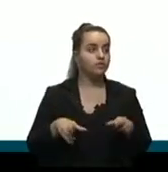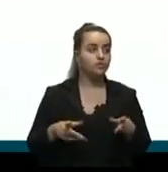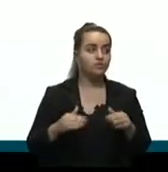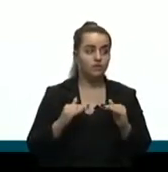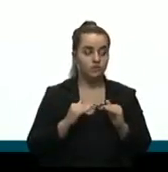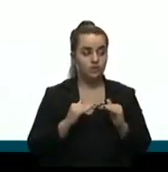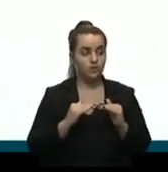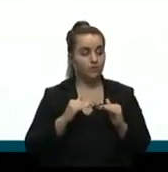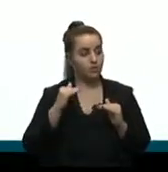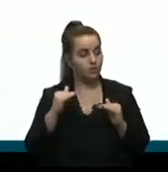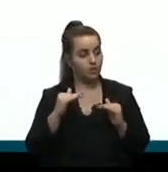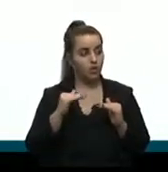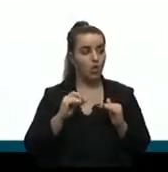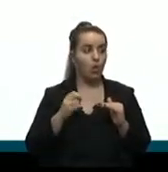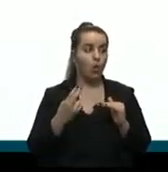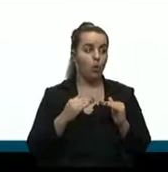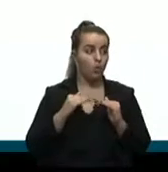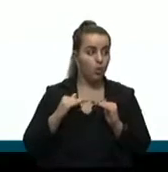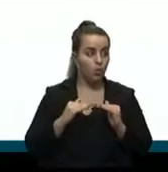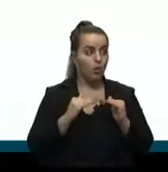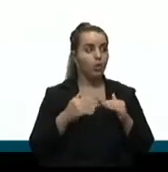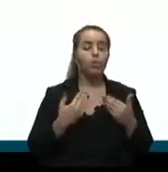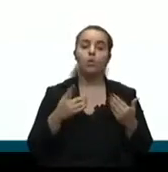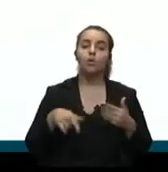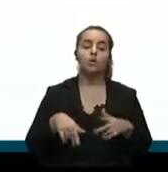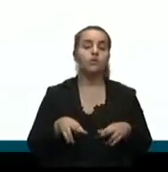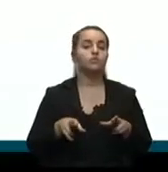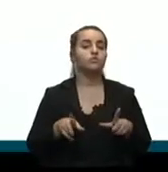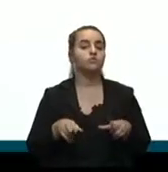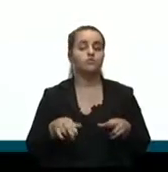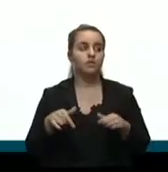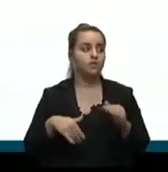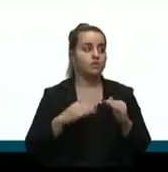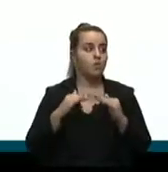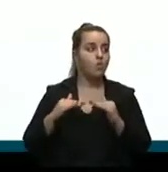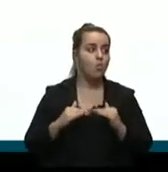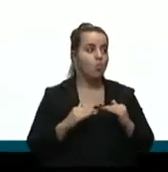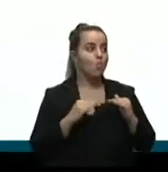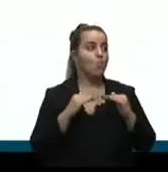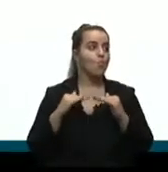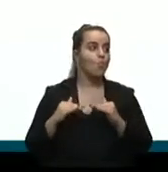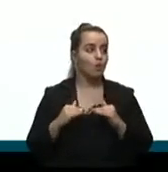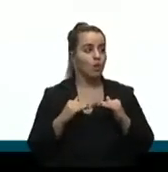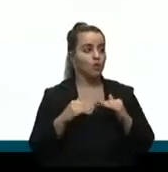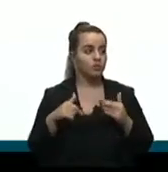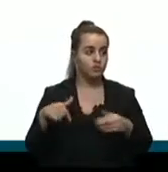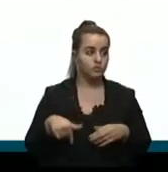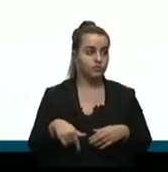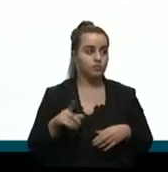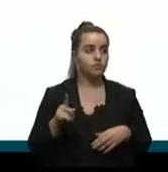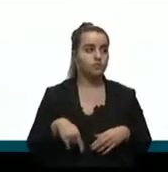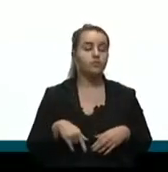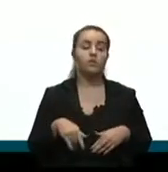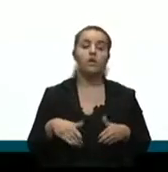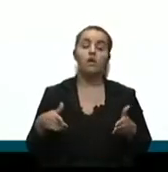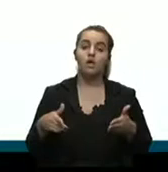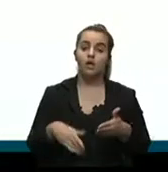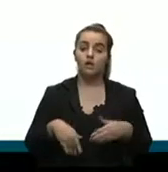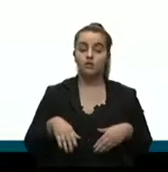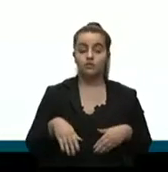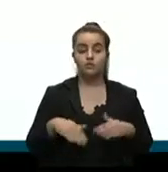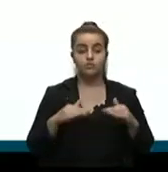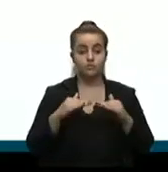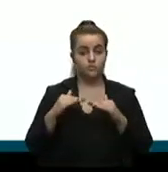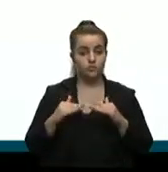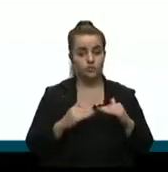a 1,70 e menor que 1,80? Qual a diferença desse igual nessa desigualdade? Então, o sinal de igual